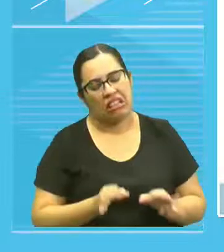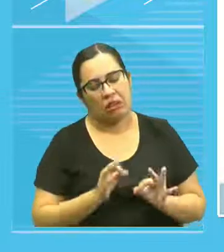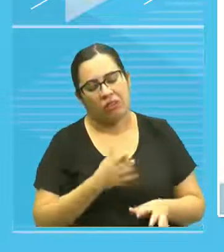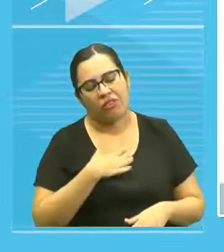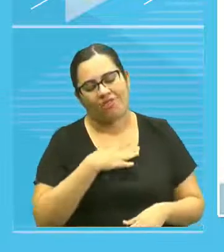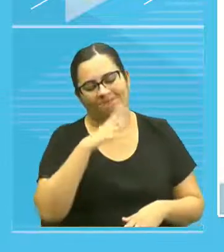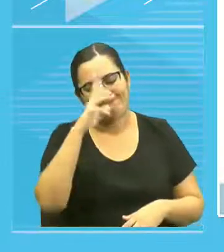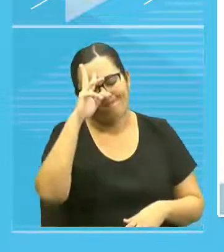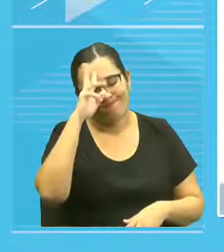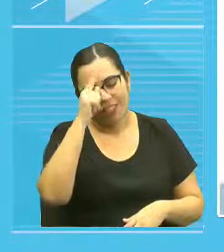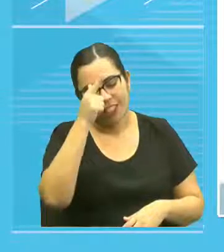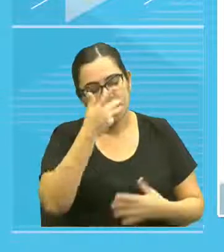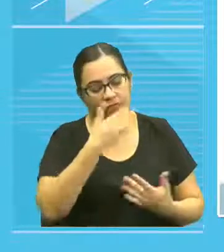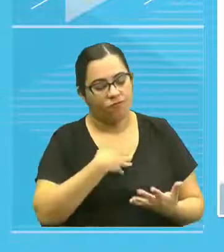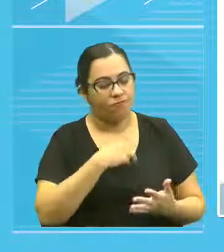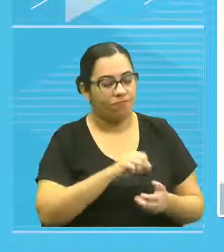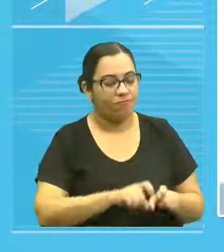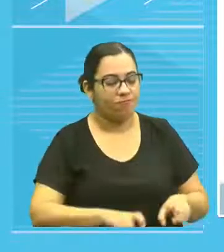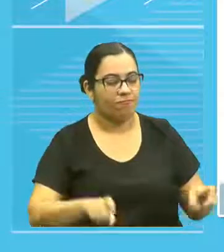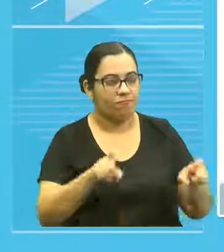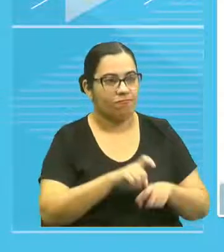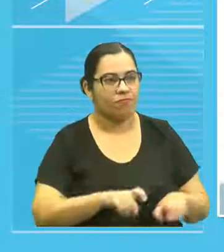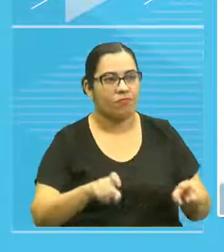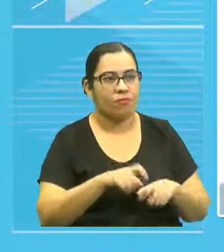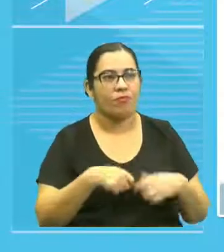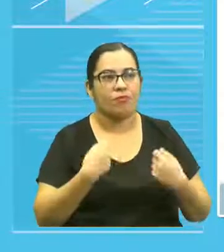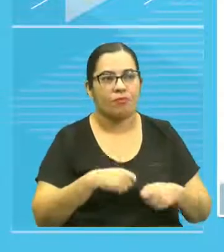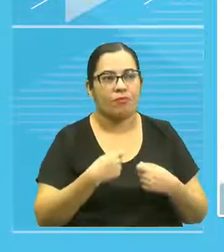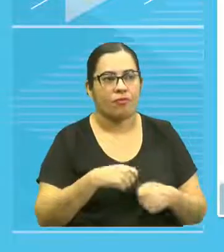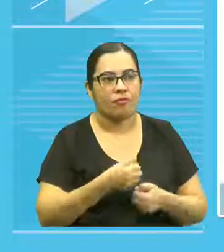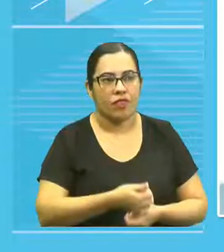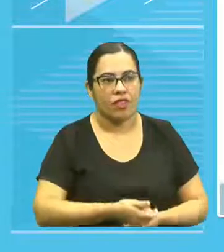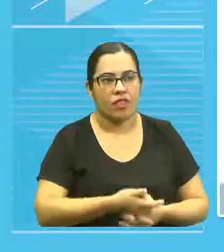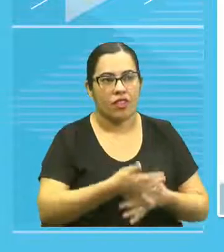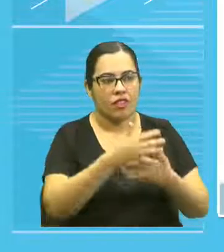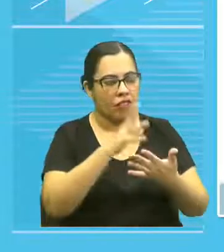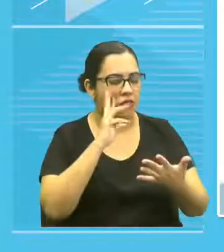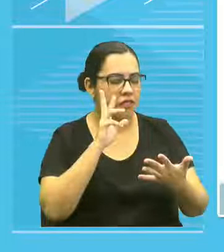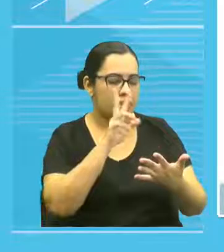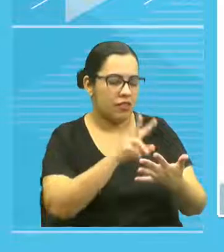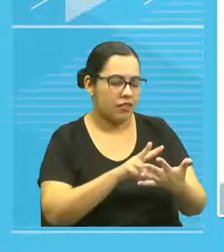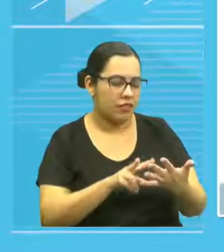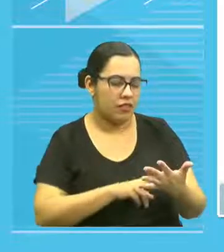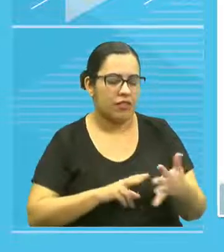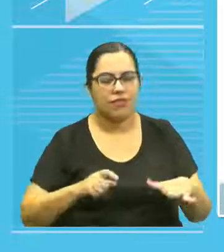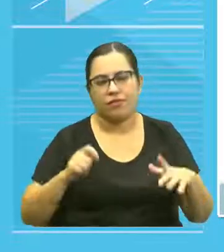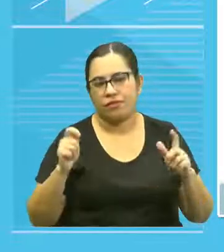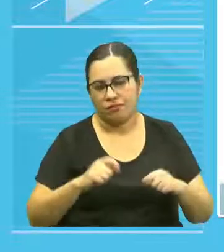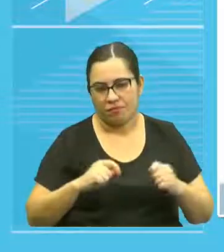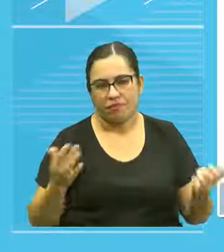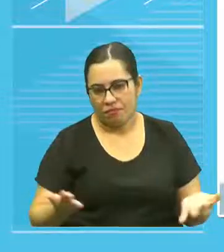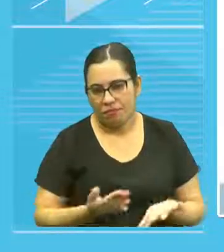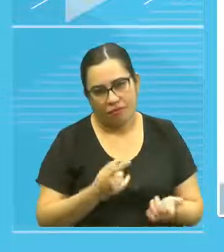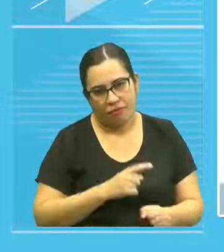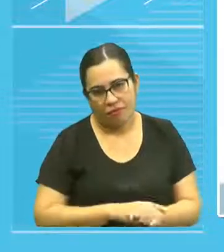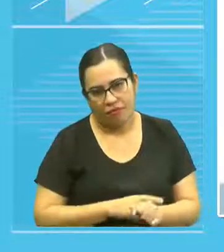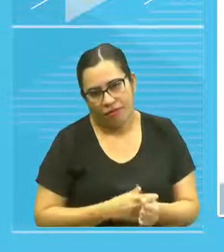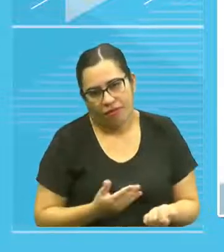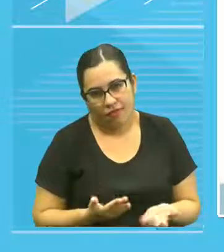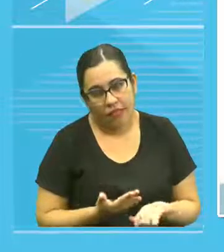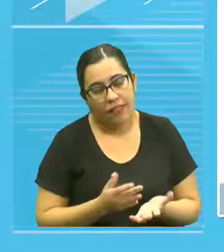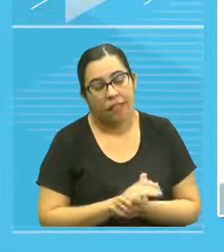a tela do computador tem que ter ali uma tela para nós de retorno que a gente possa ver vocês aqui no chat do jeito que eu tô fazendo